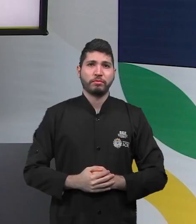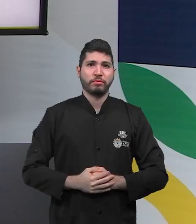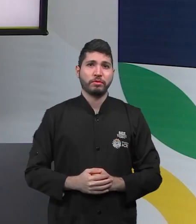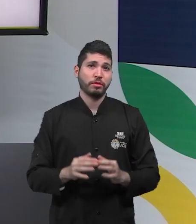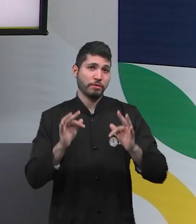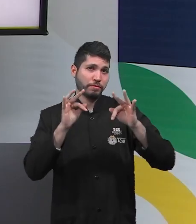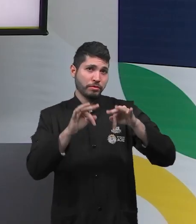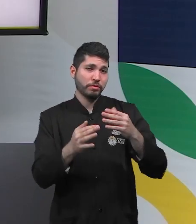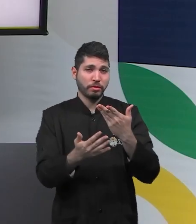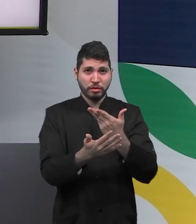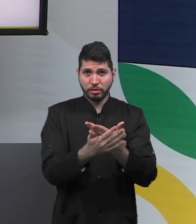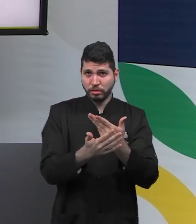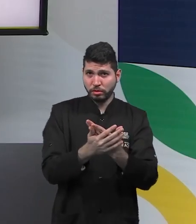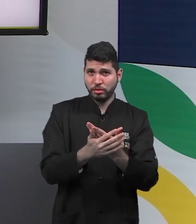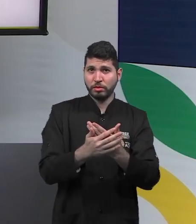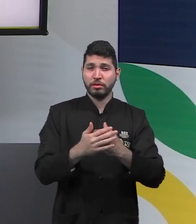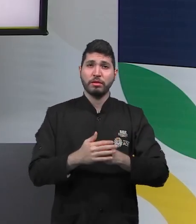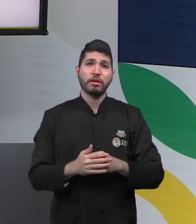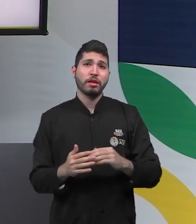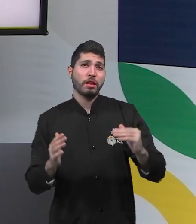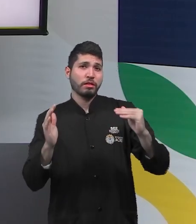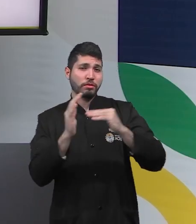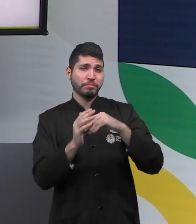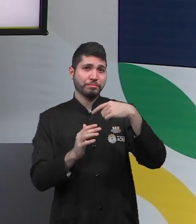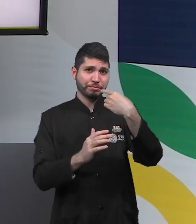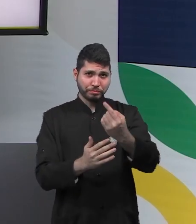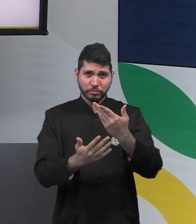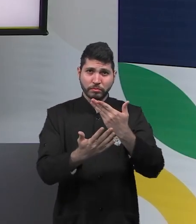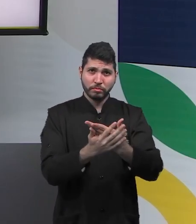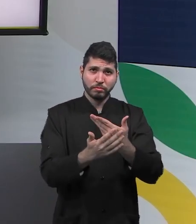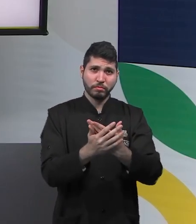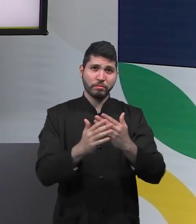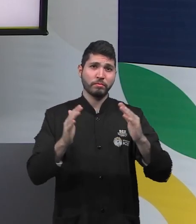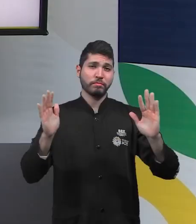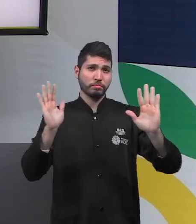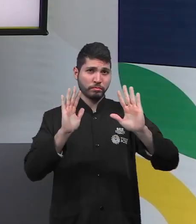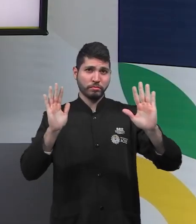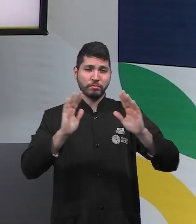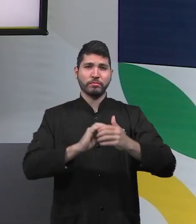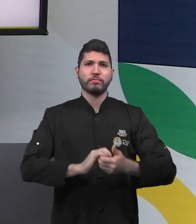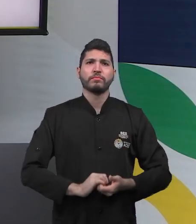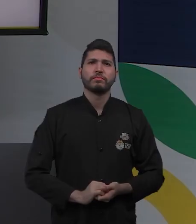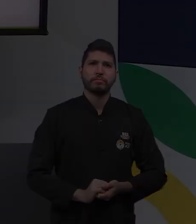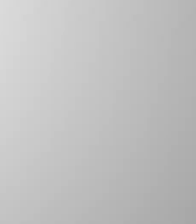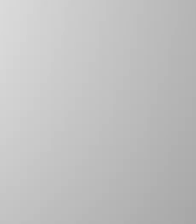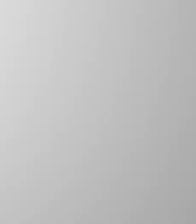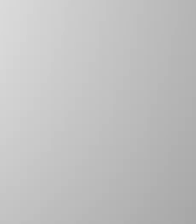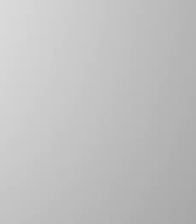finalizamos por aqui e vejo vocês na próxima aula. Bye, bye. Tchau, tchau.